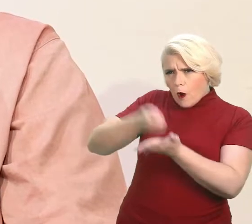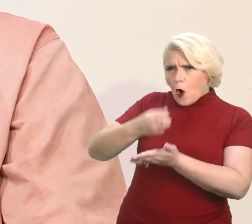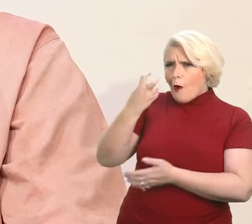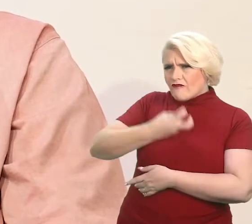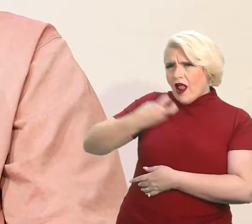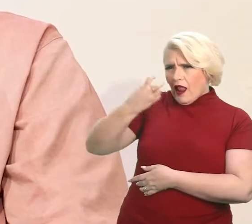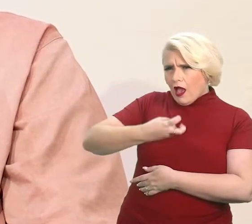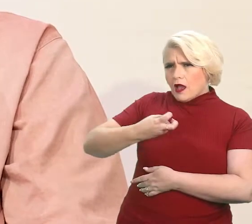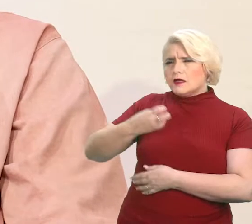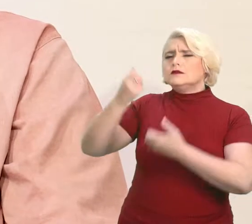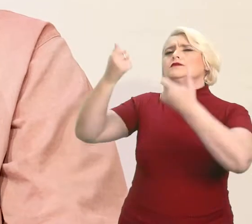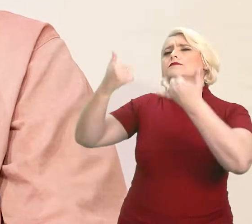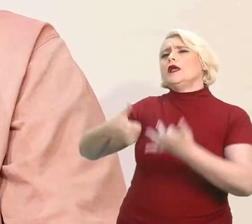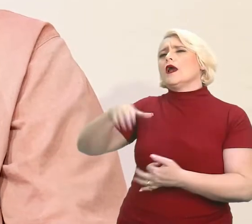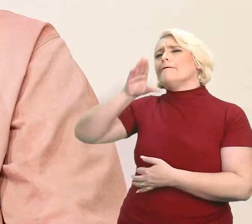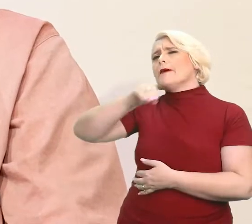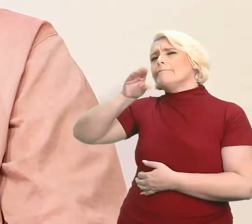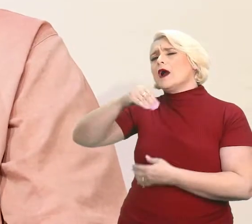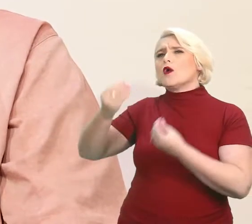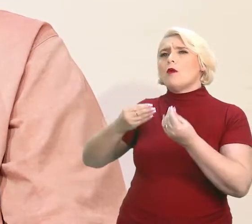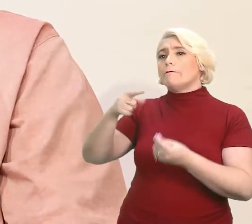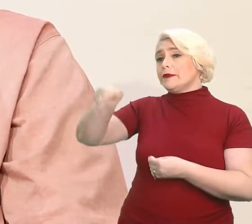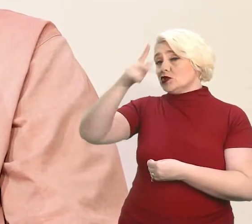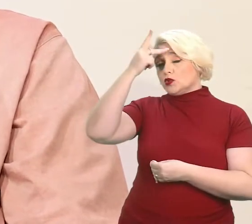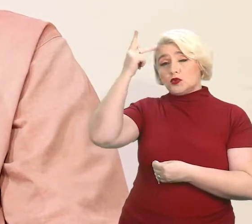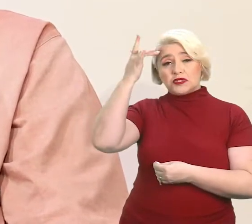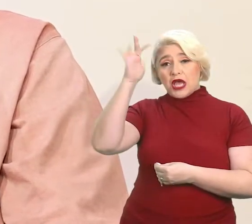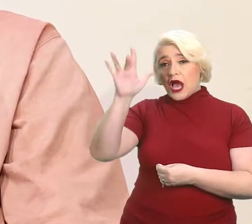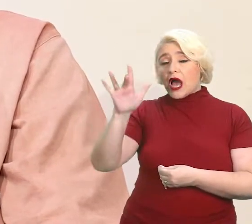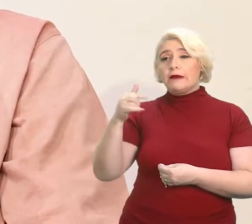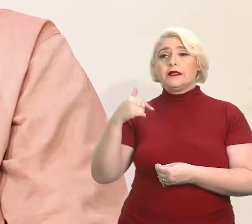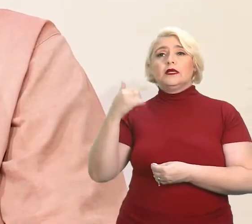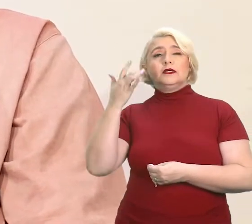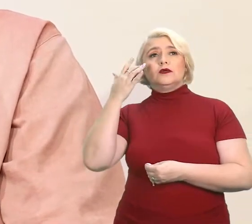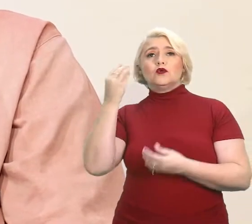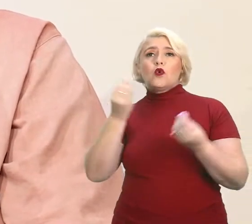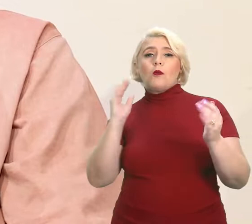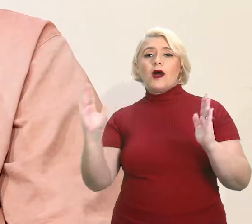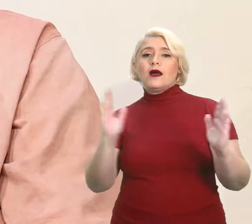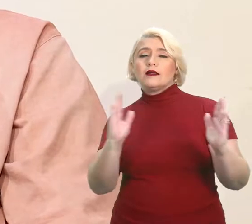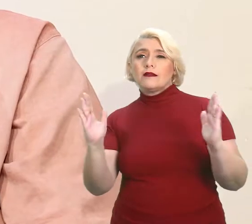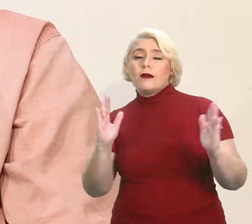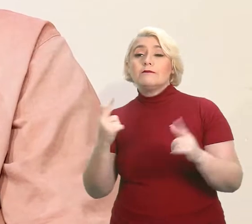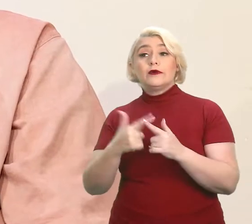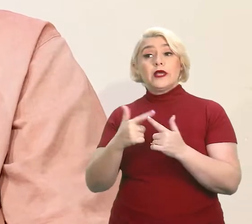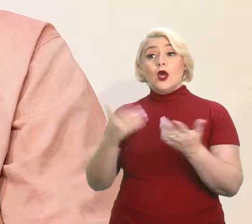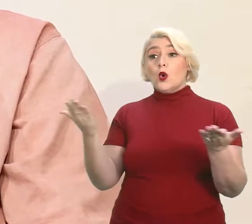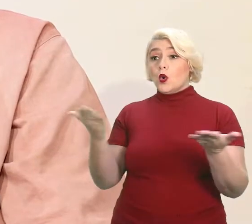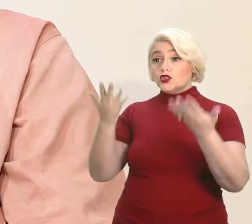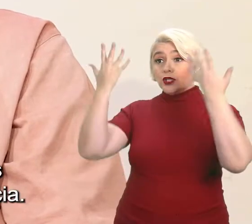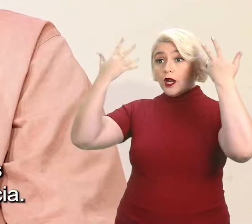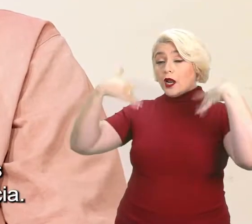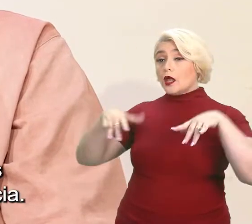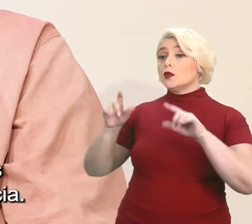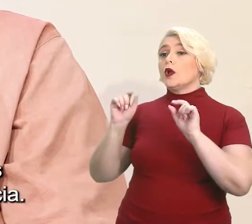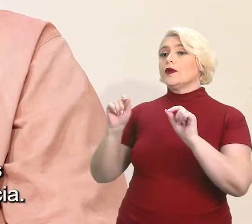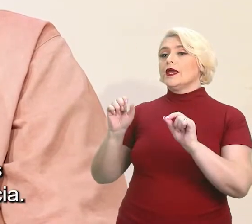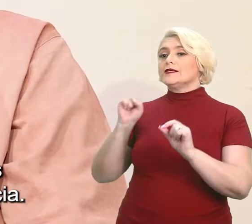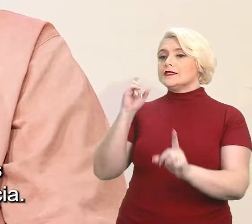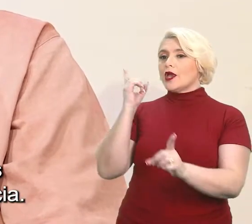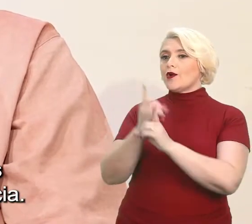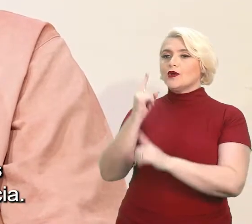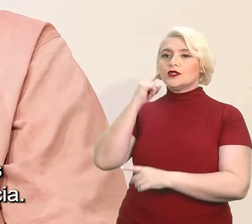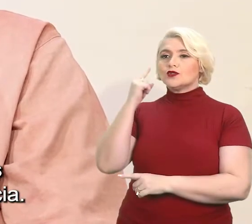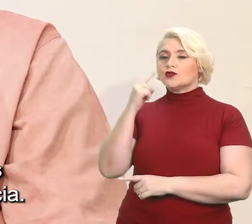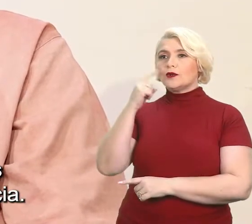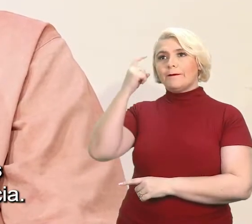que é leigo, que não acompanhou essa fase, porque hoje é natural, quando a gente encontra um surdo, já